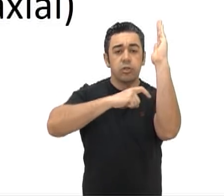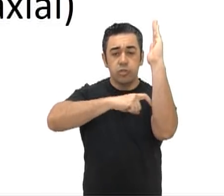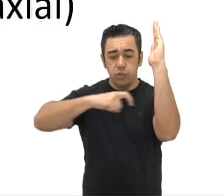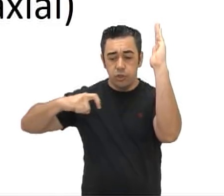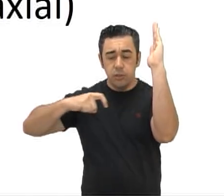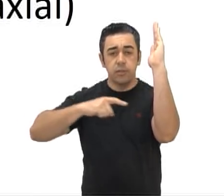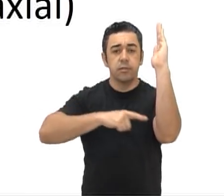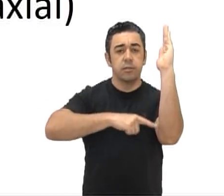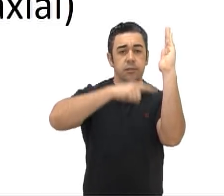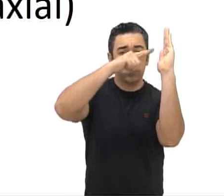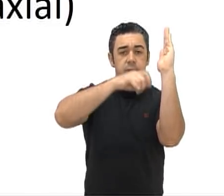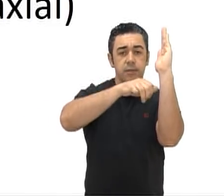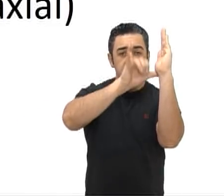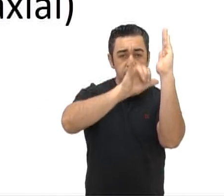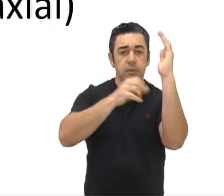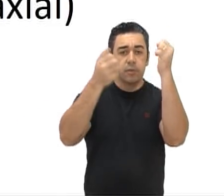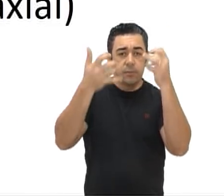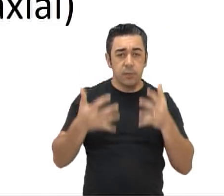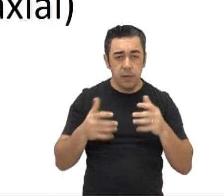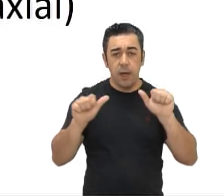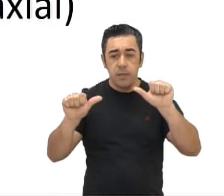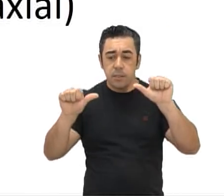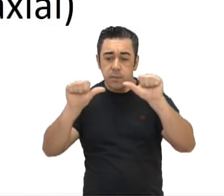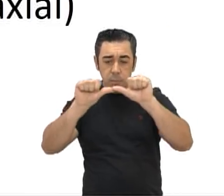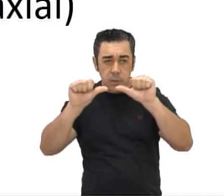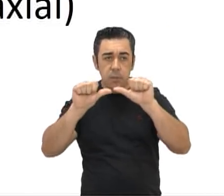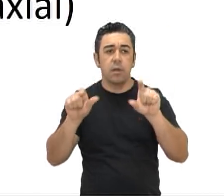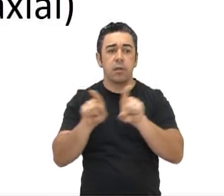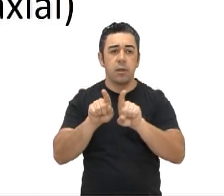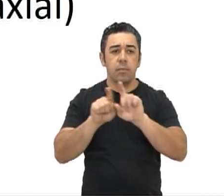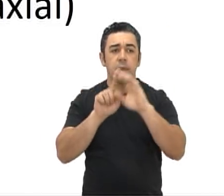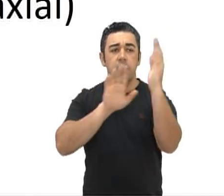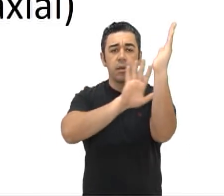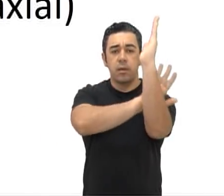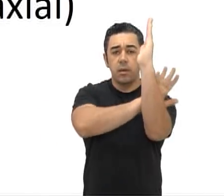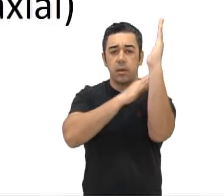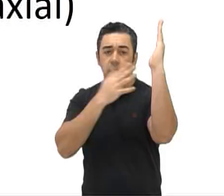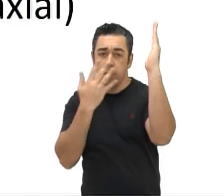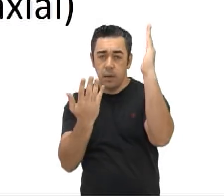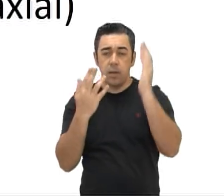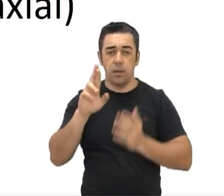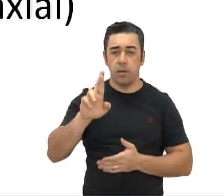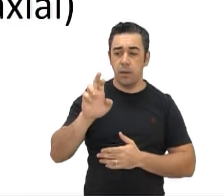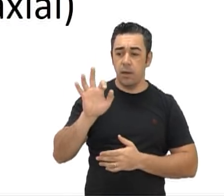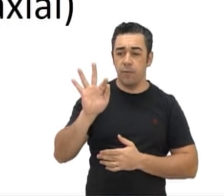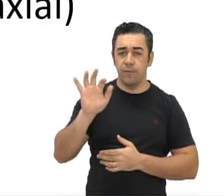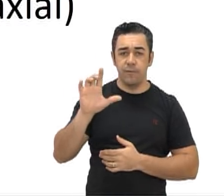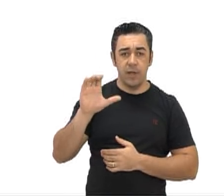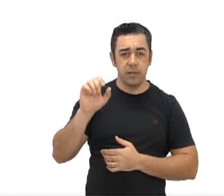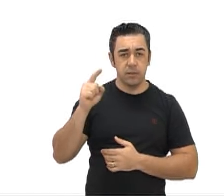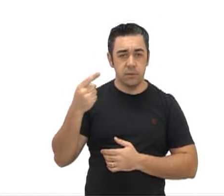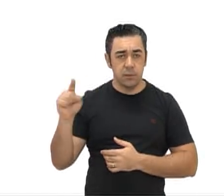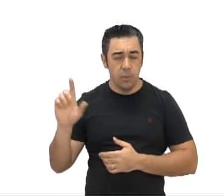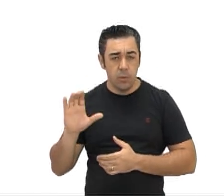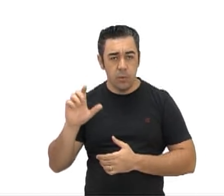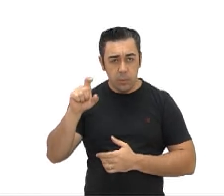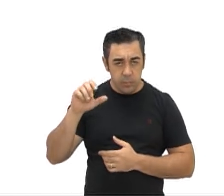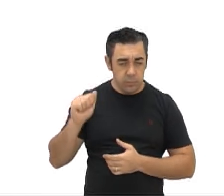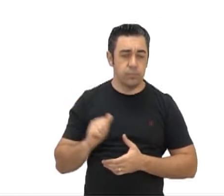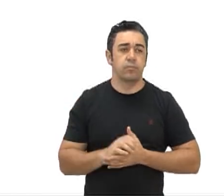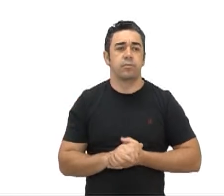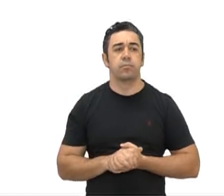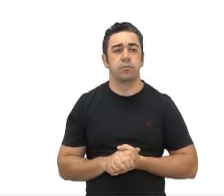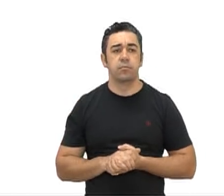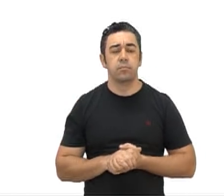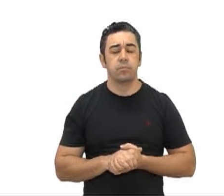cartesiano e falar sobre simetria de reflexão, que é uma das formas de simetria, ok?